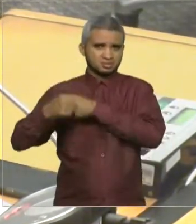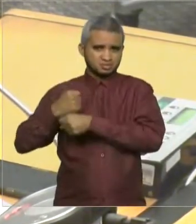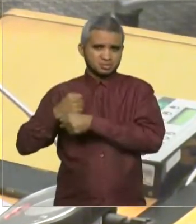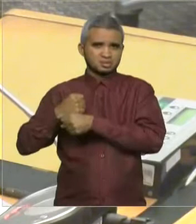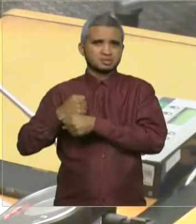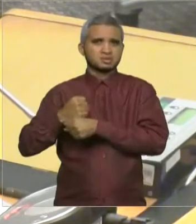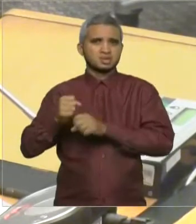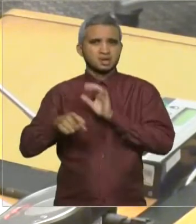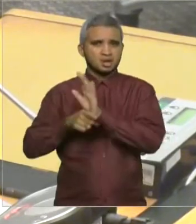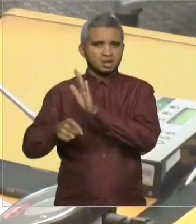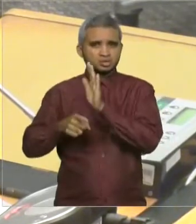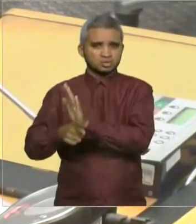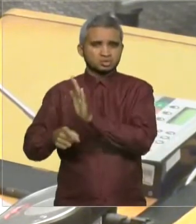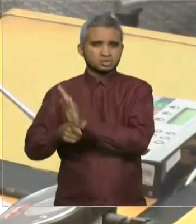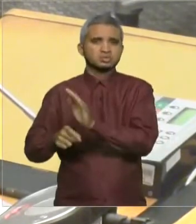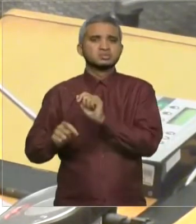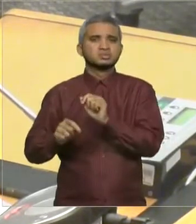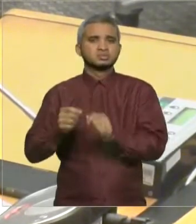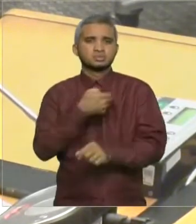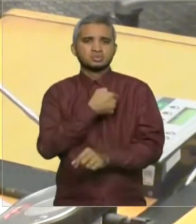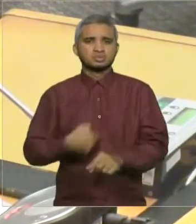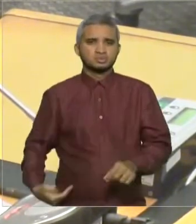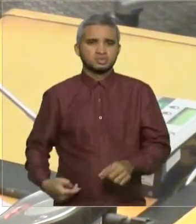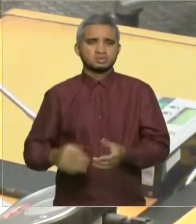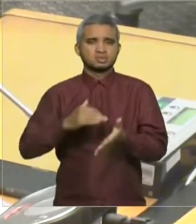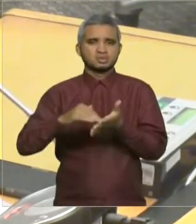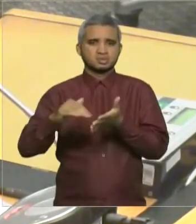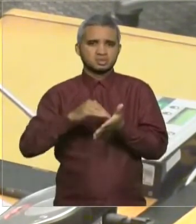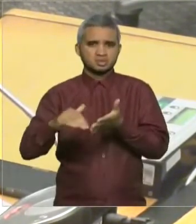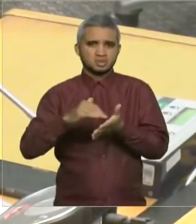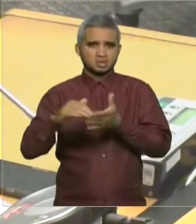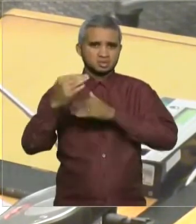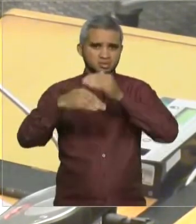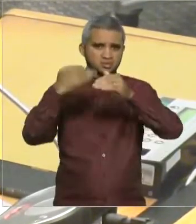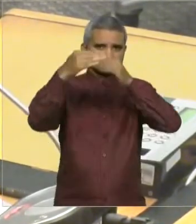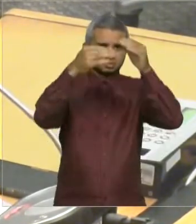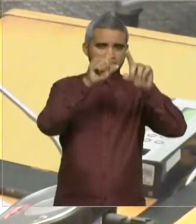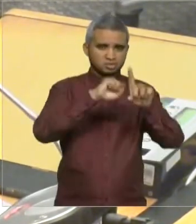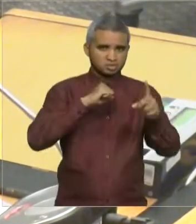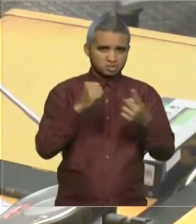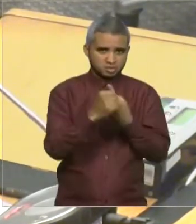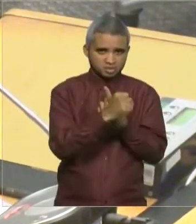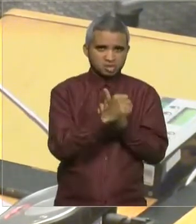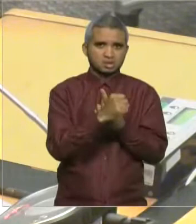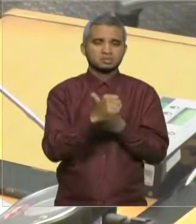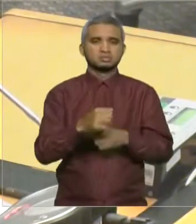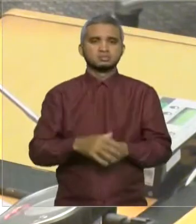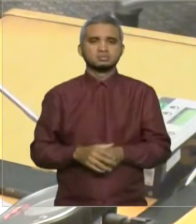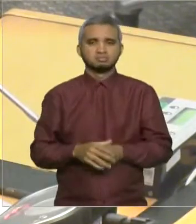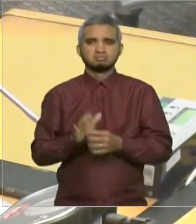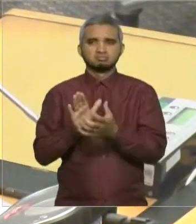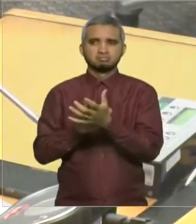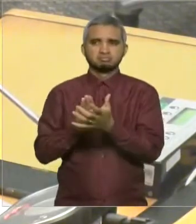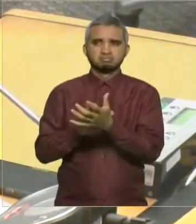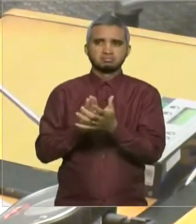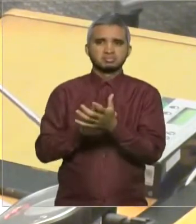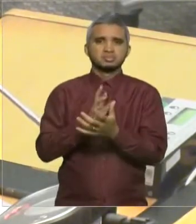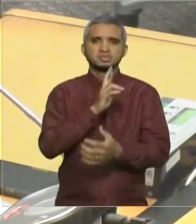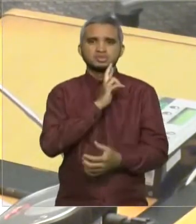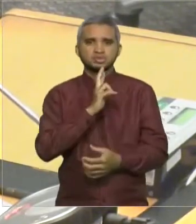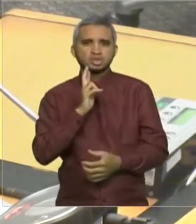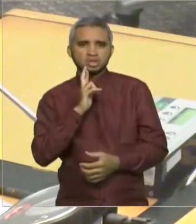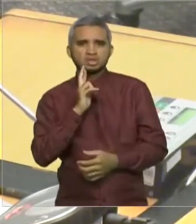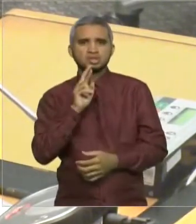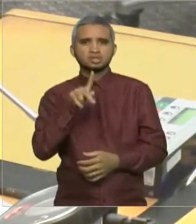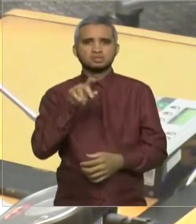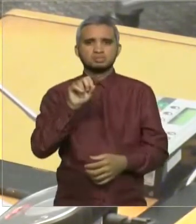como secretário de Desenvolvimento Econômico e Social, e, diga-se de passagem, foi uma área que cresceu muito, nunca se avançou tanto nos restaurantes populares, nas cozinhas